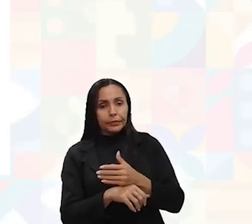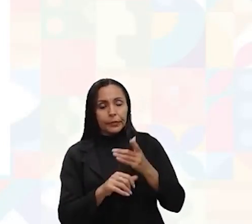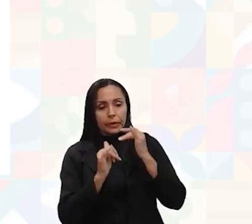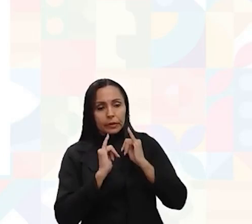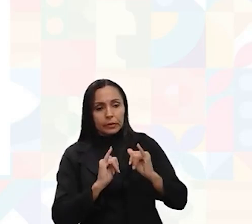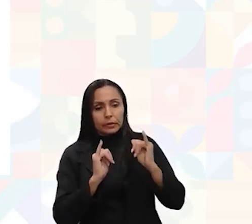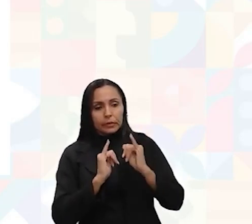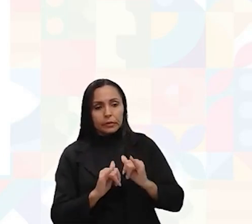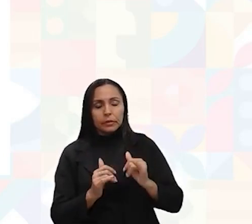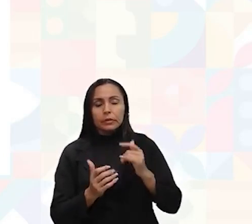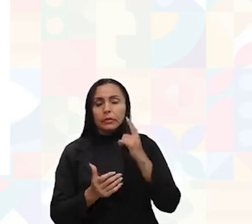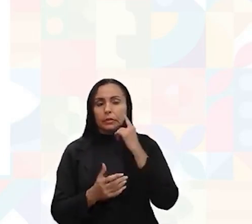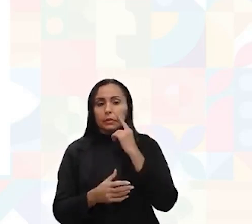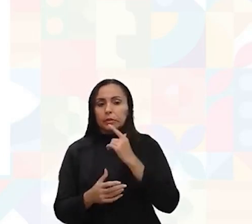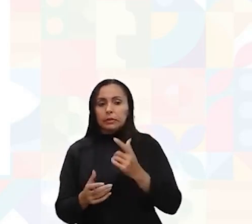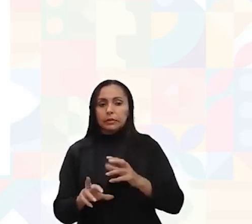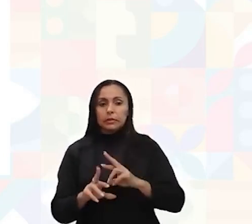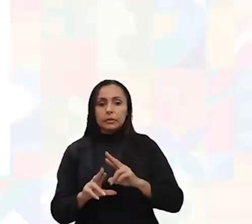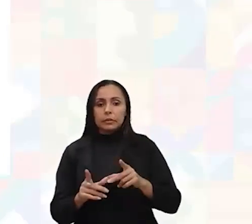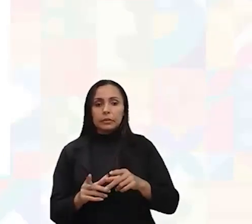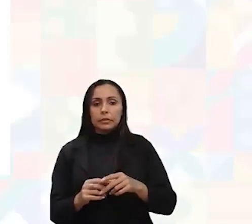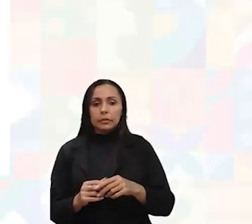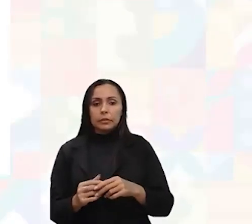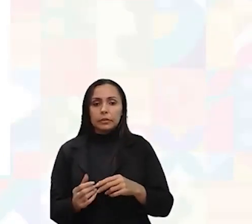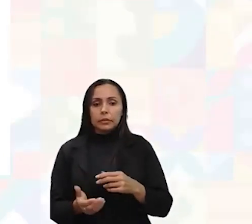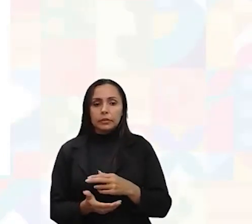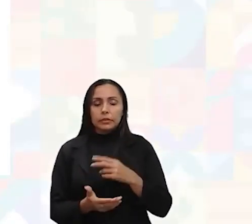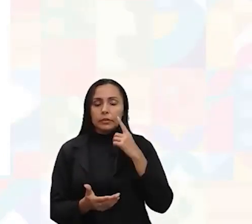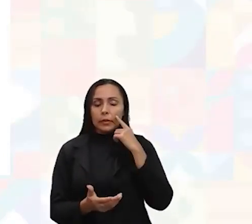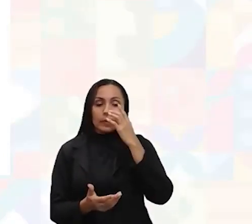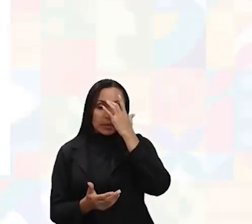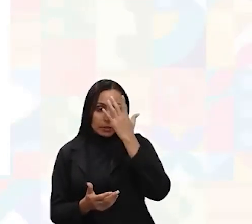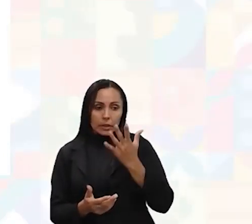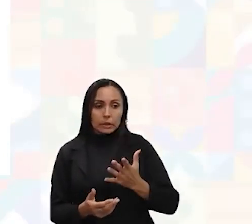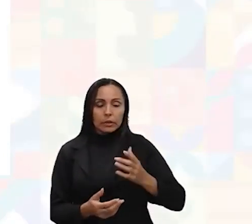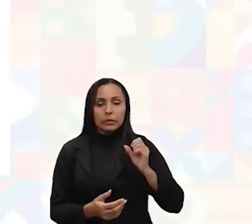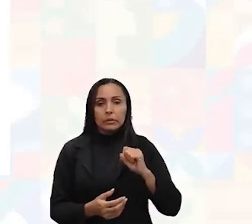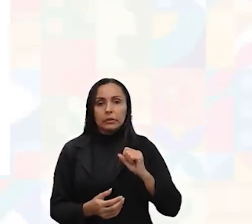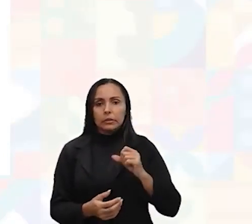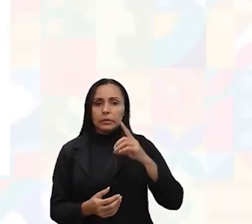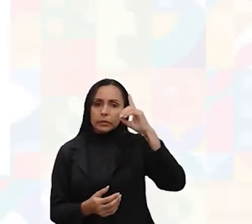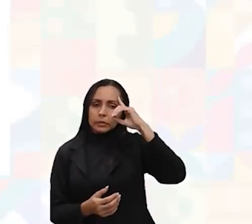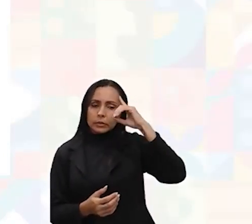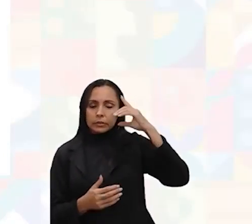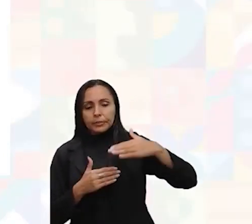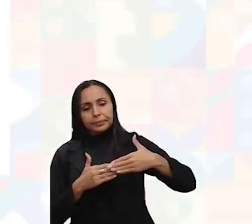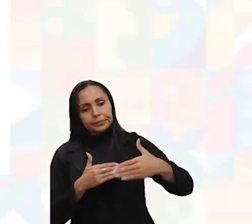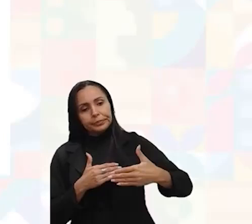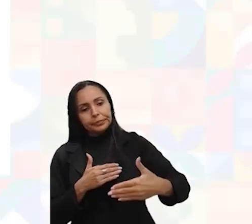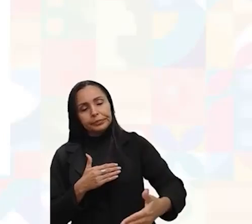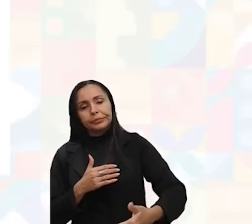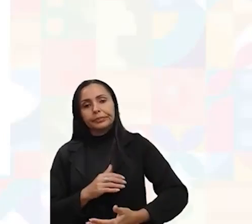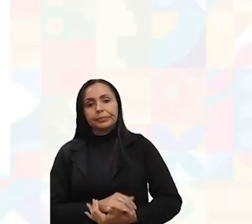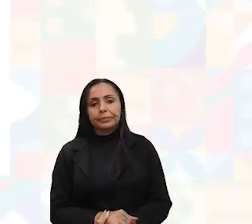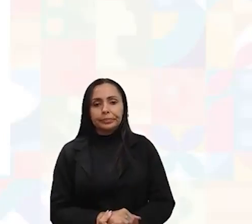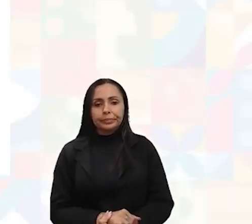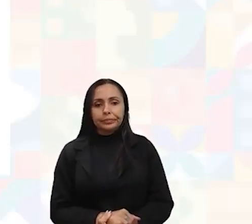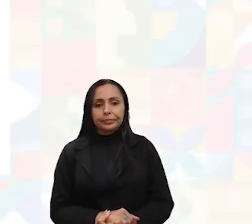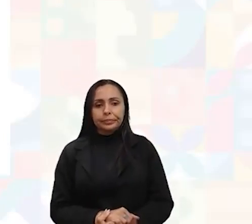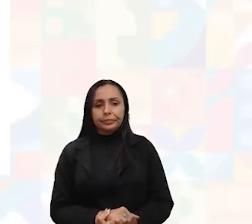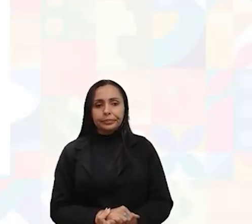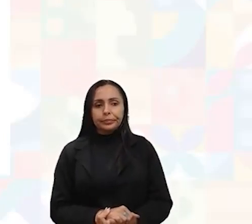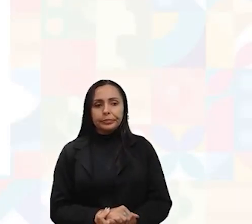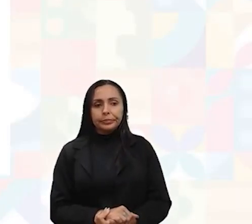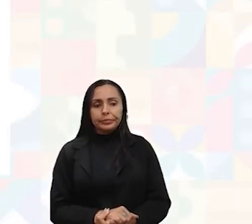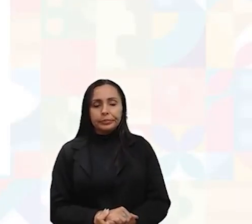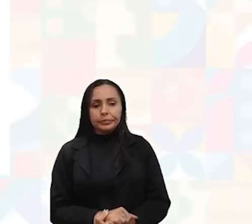aprendamos coisas novas, coisas diferentes e coisas que vão facilitar o dia a dia da pessoa com deficiência.